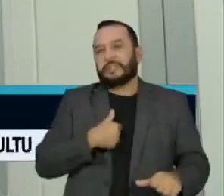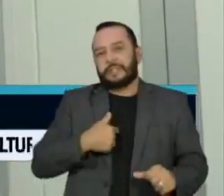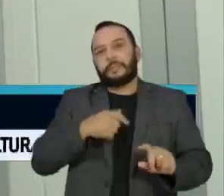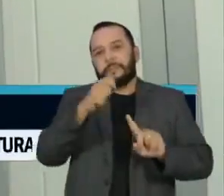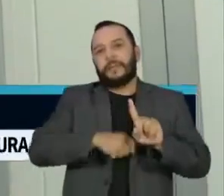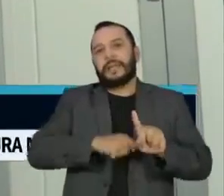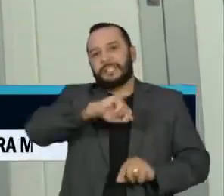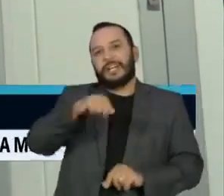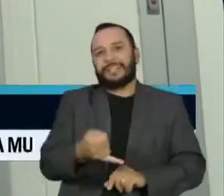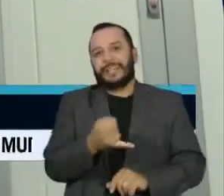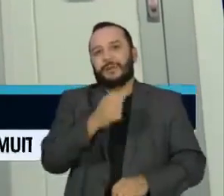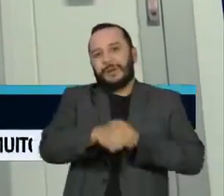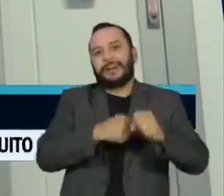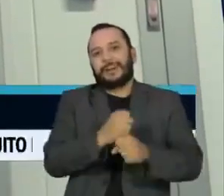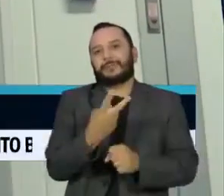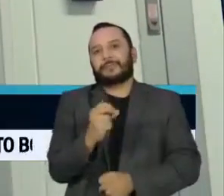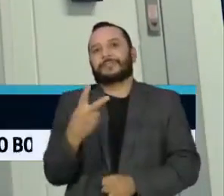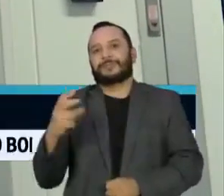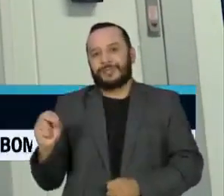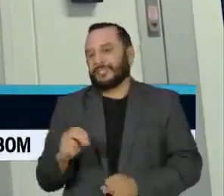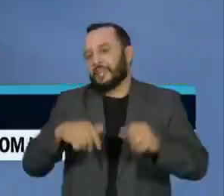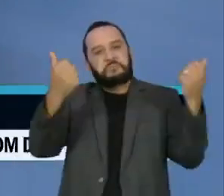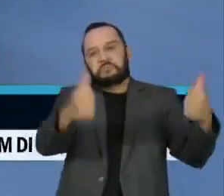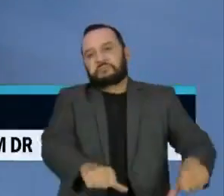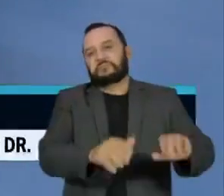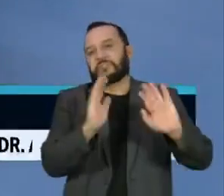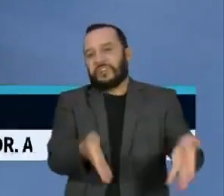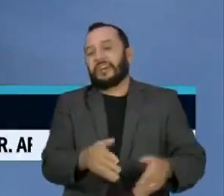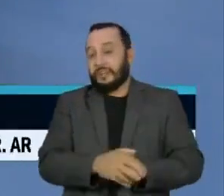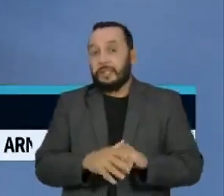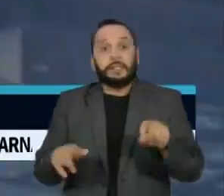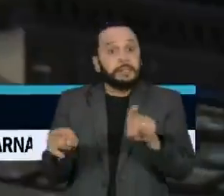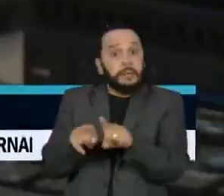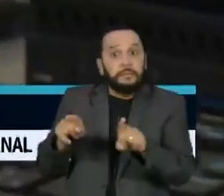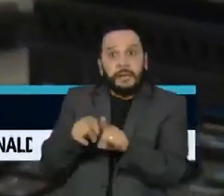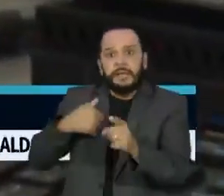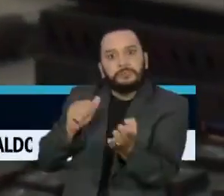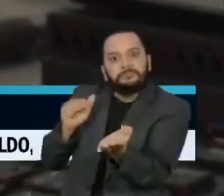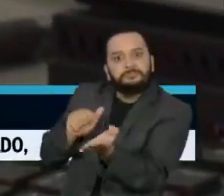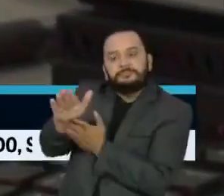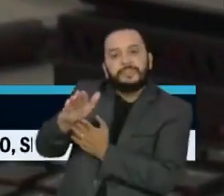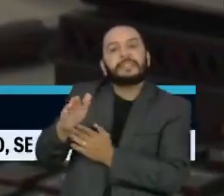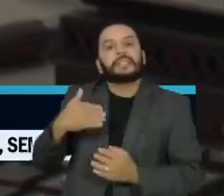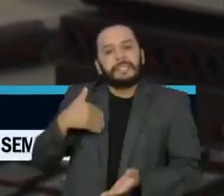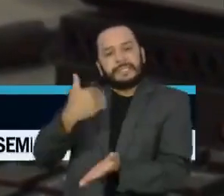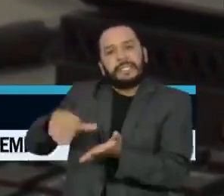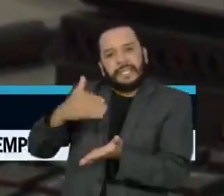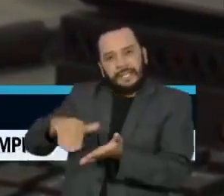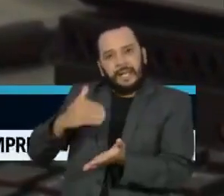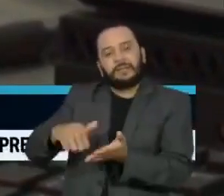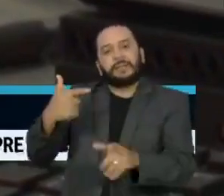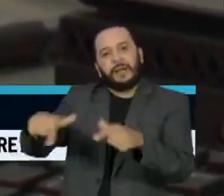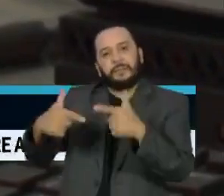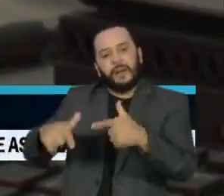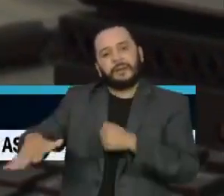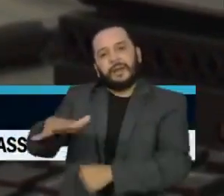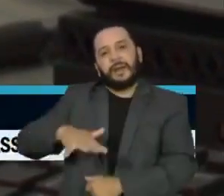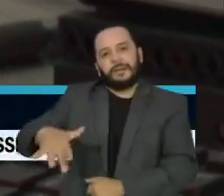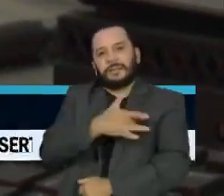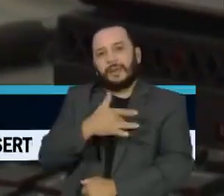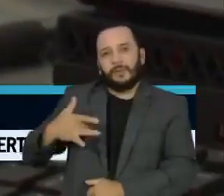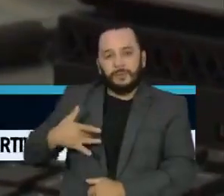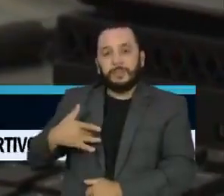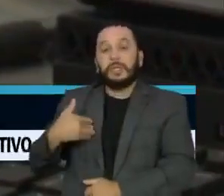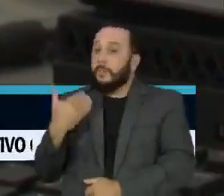2020. Outra situação que gerou muitos questionamentos foi a recente demissão do secretário de Serviços de Saúde, que pediu mais de 10